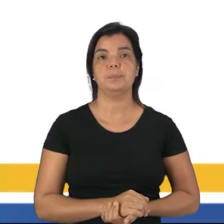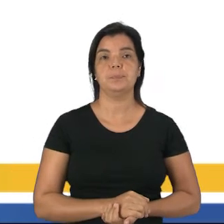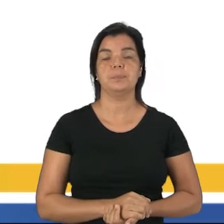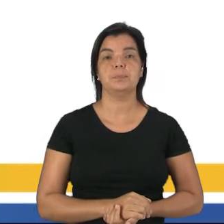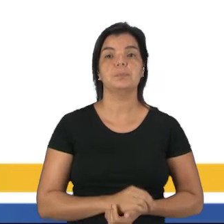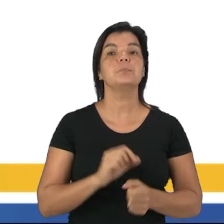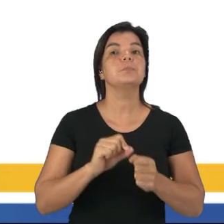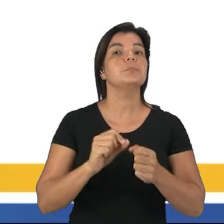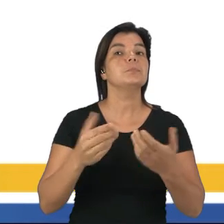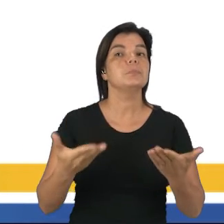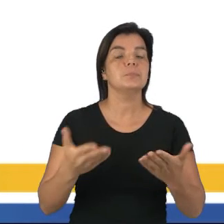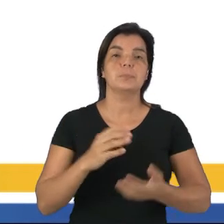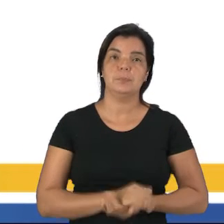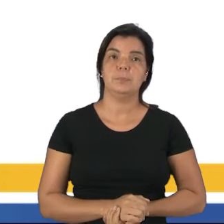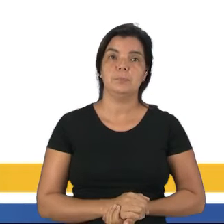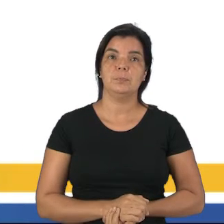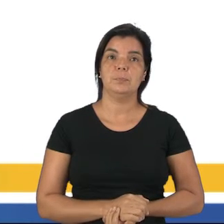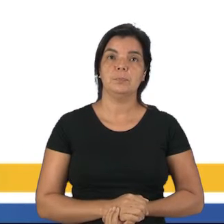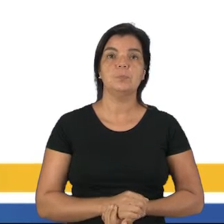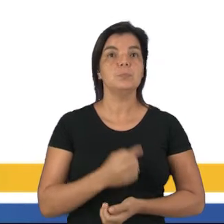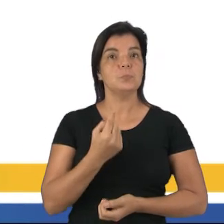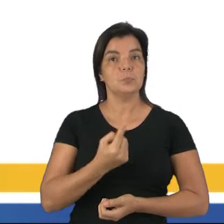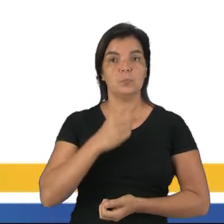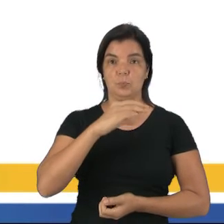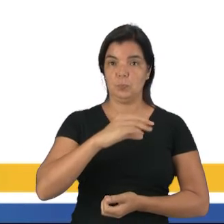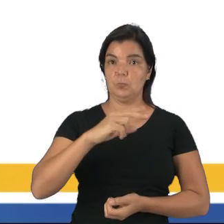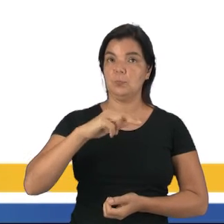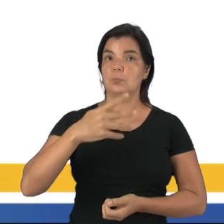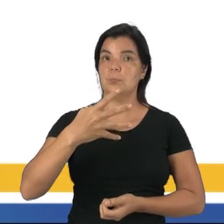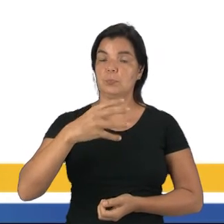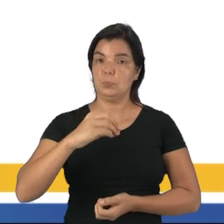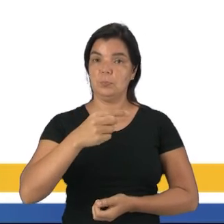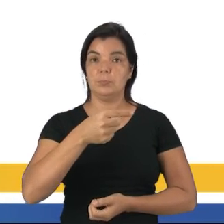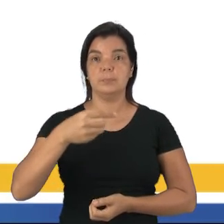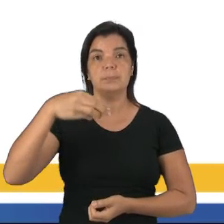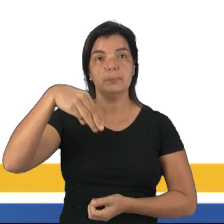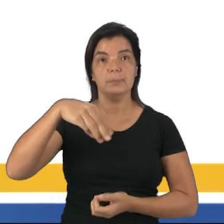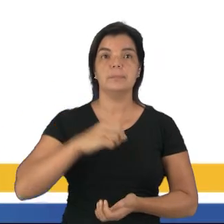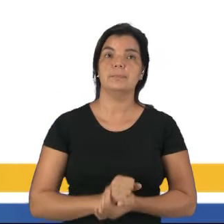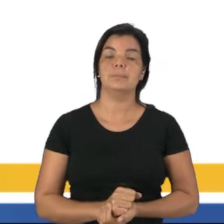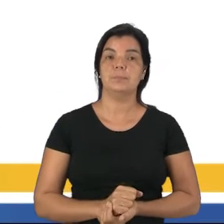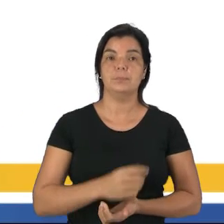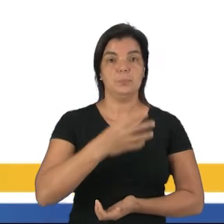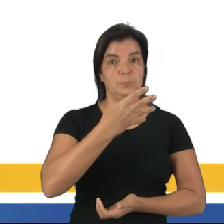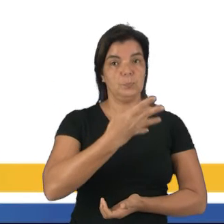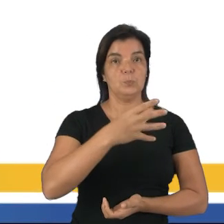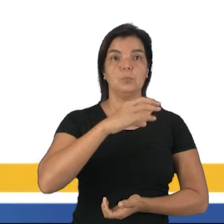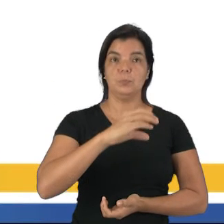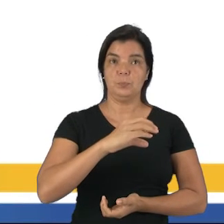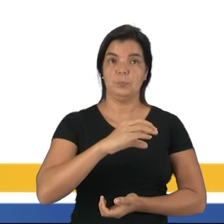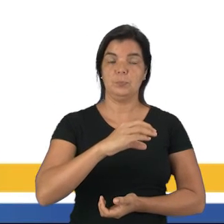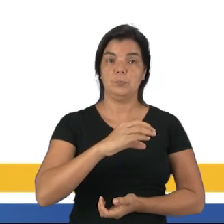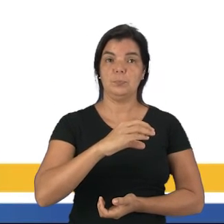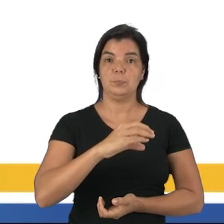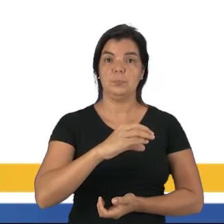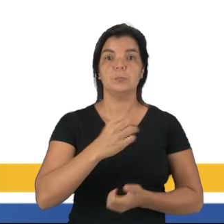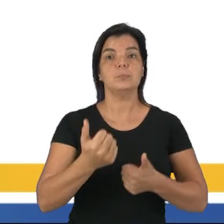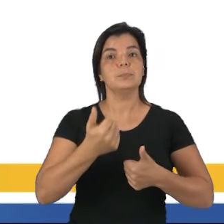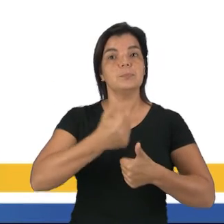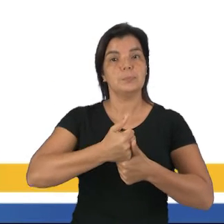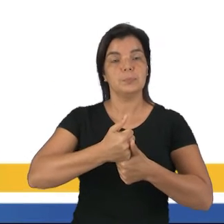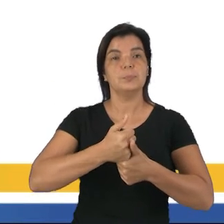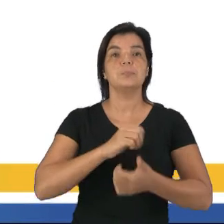que nós vamos fazer? Veja que isolamos aqui, ó, c igual a 40 menos m. Então, aonde tem o c, eu vou fazer essa